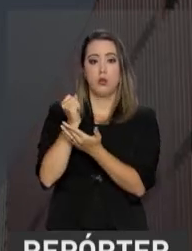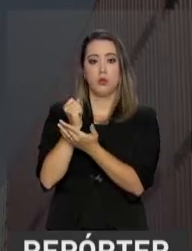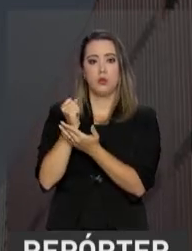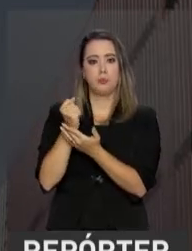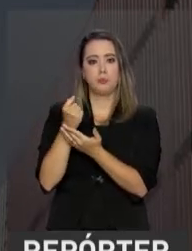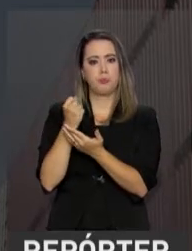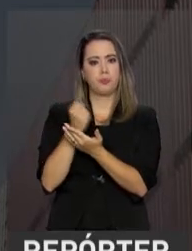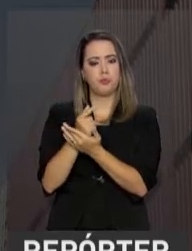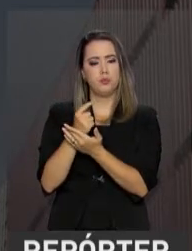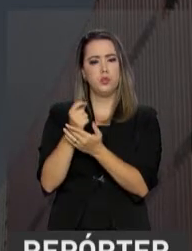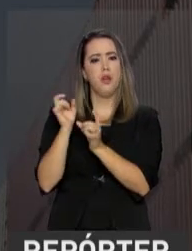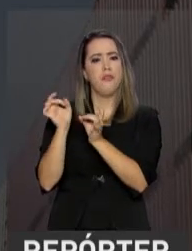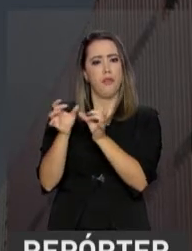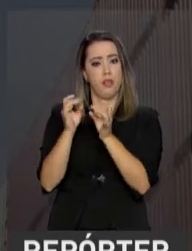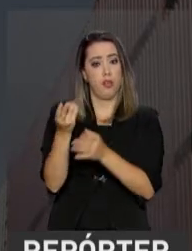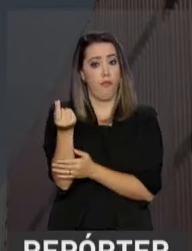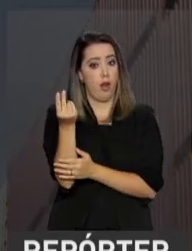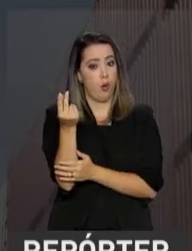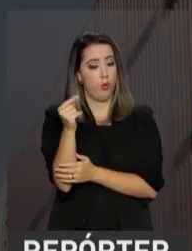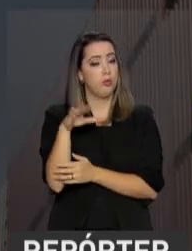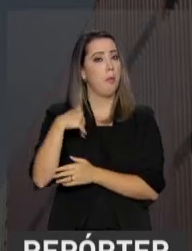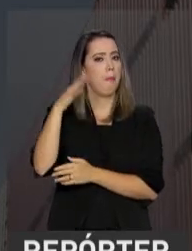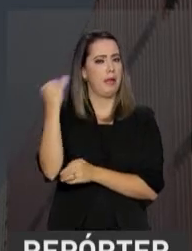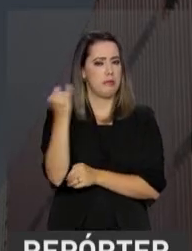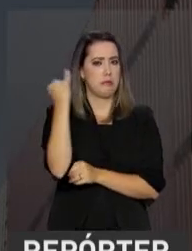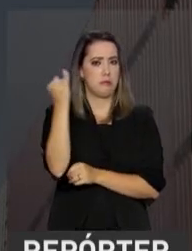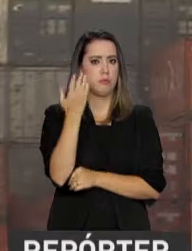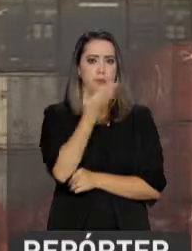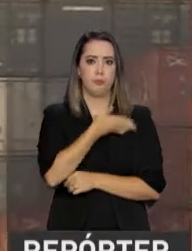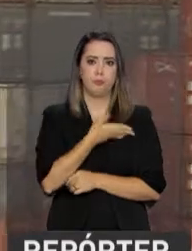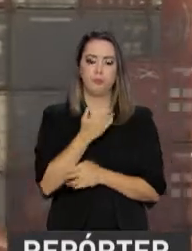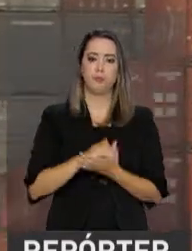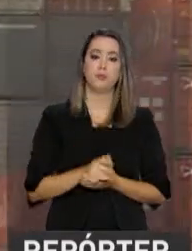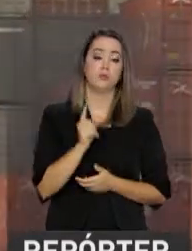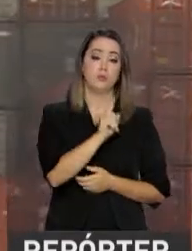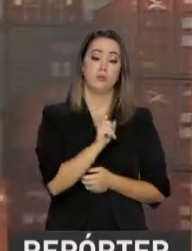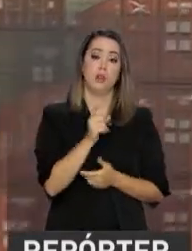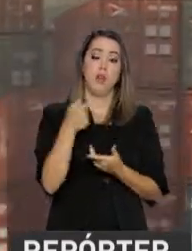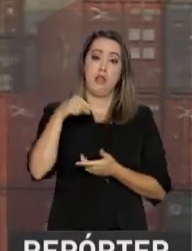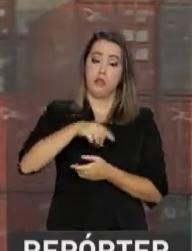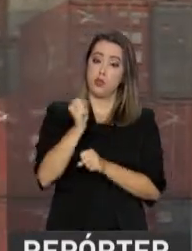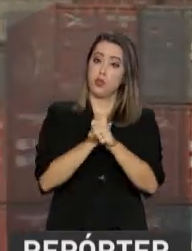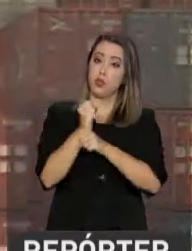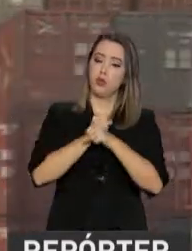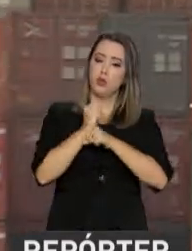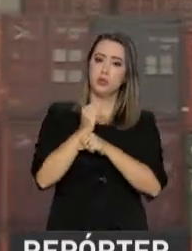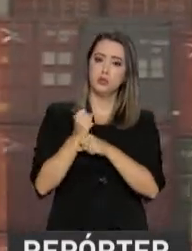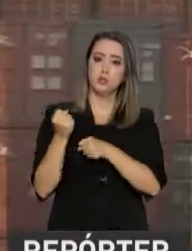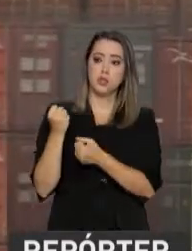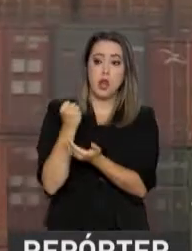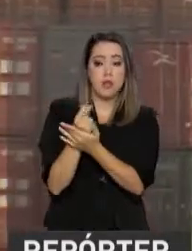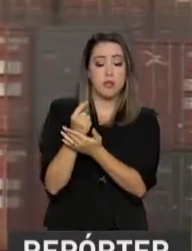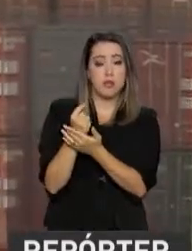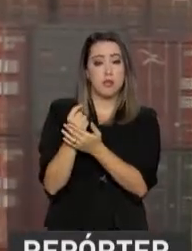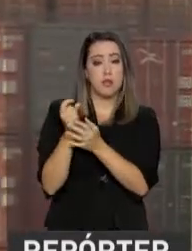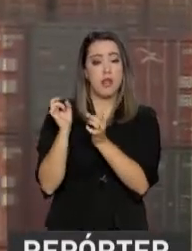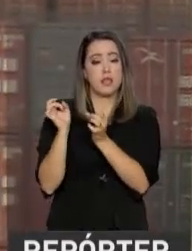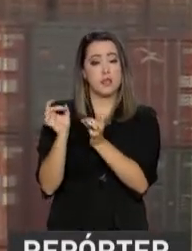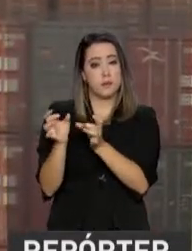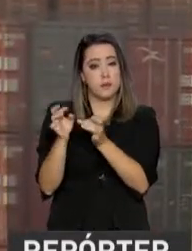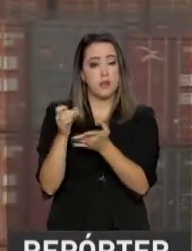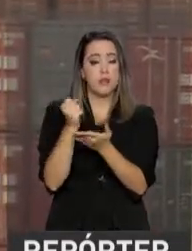soja automóveis de passageiros e celulose a expectativa para este ano é que as importações e exportações